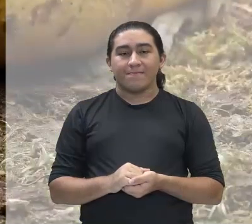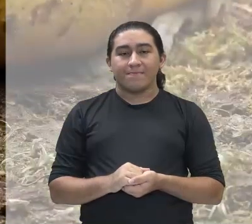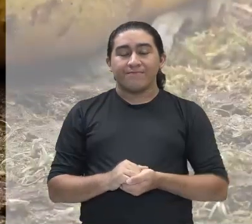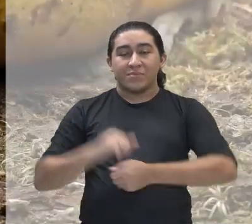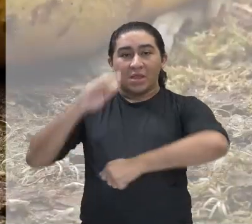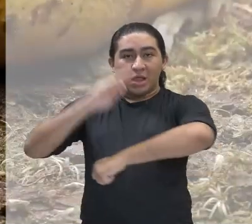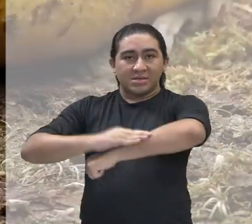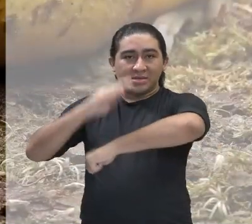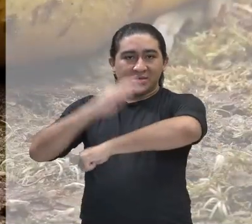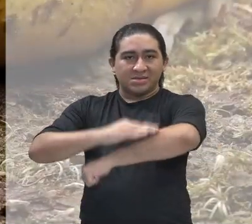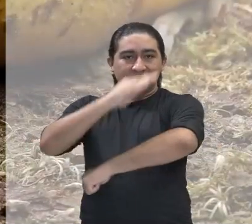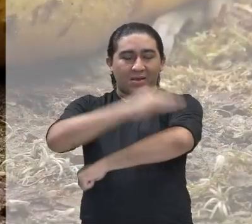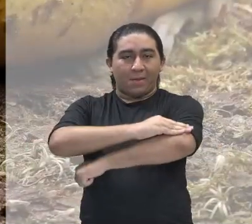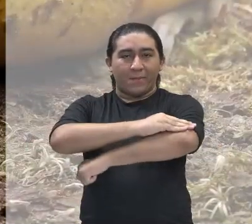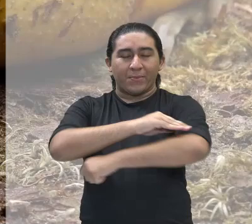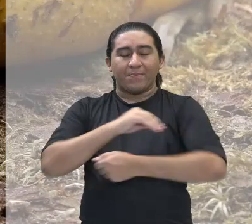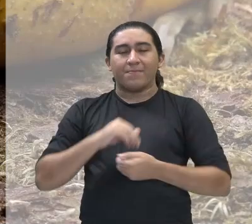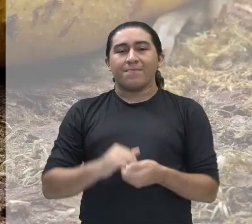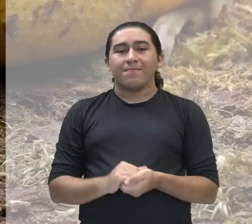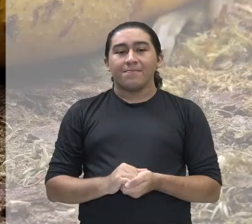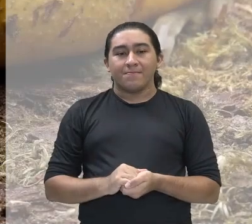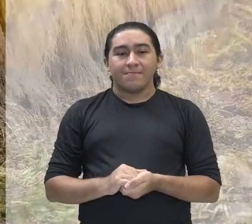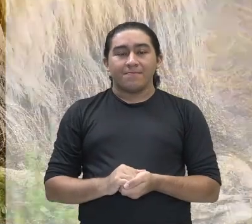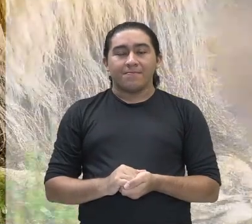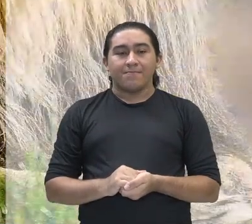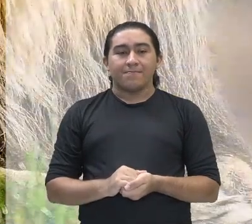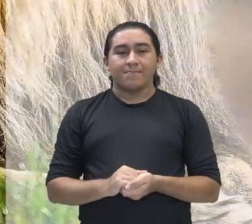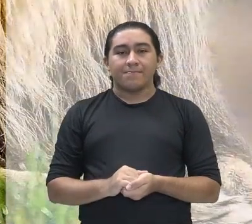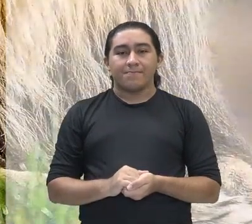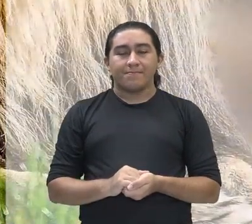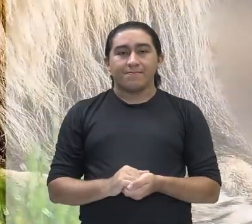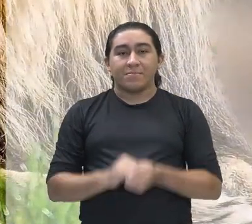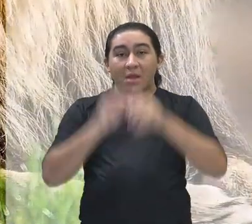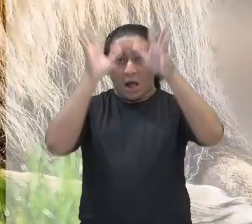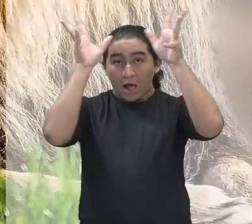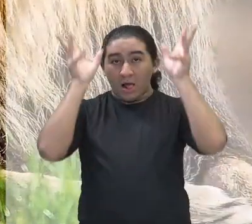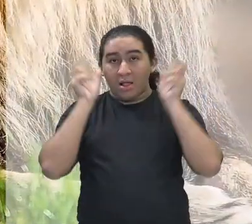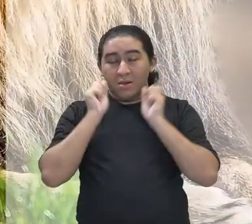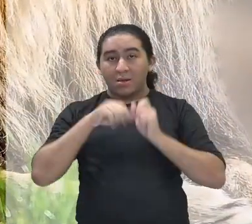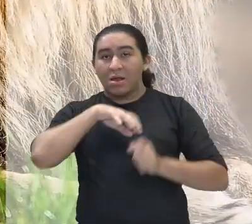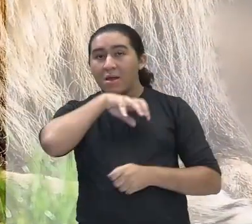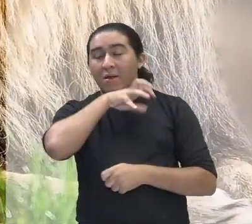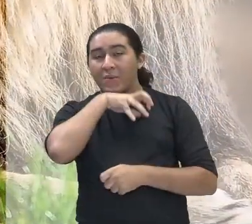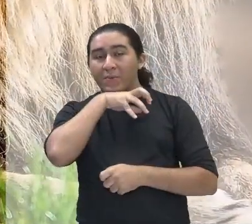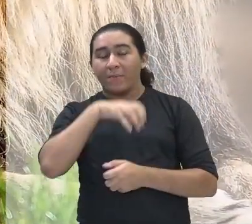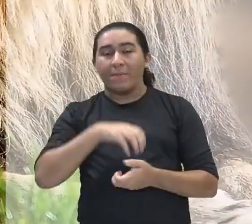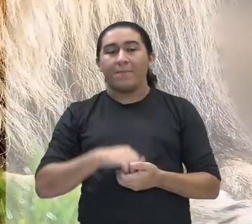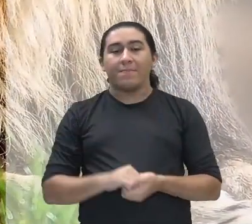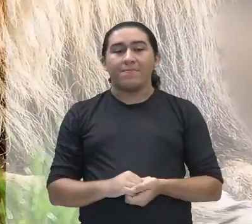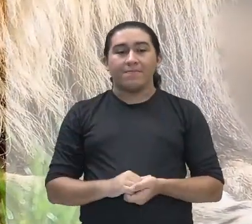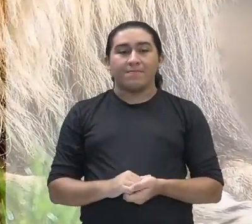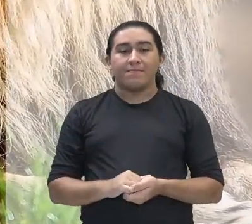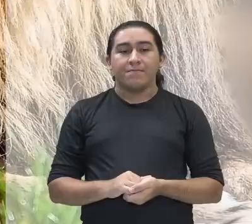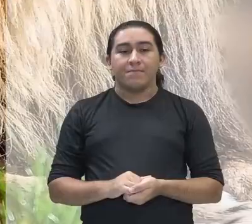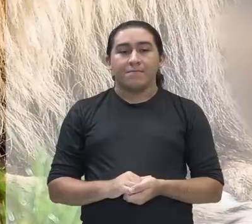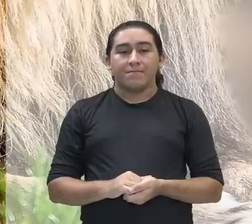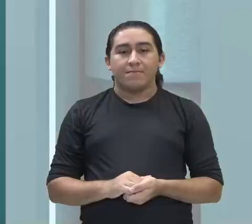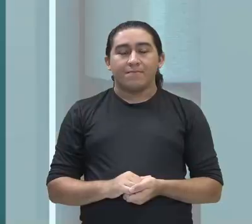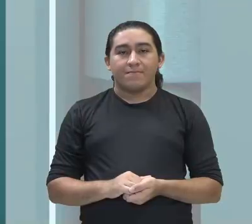Frog, sapo. Lion, leão.